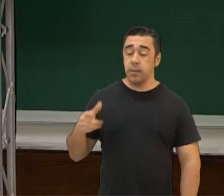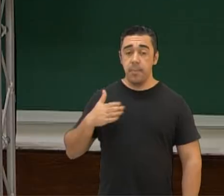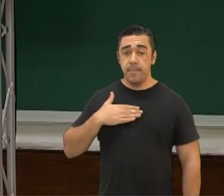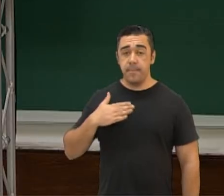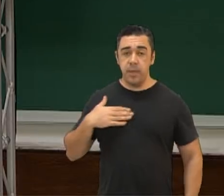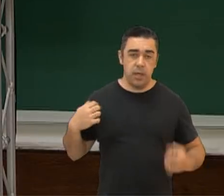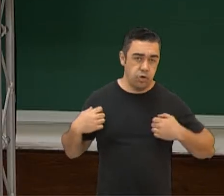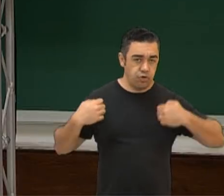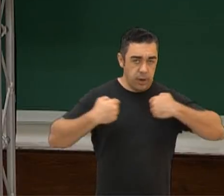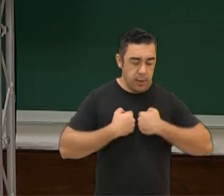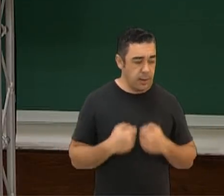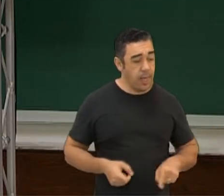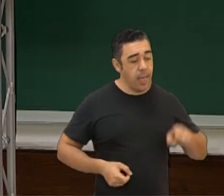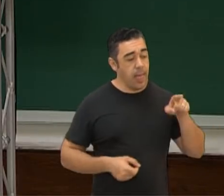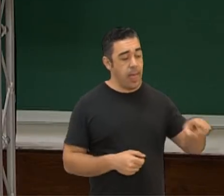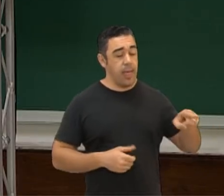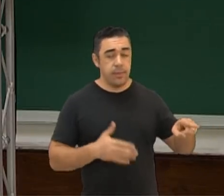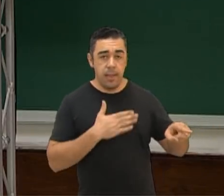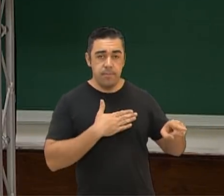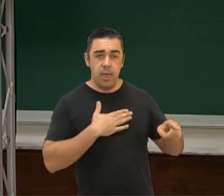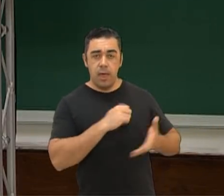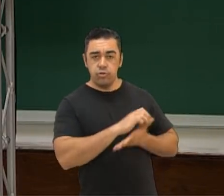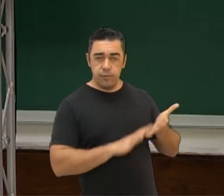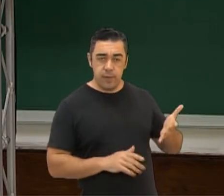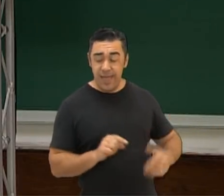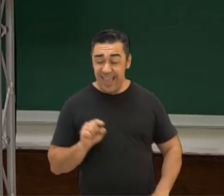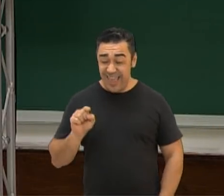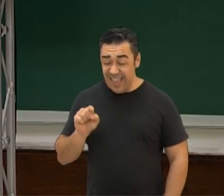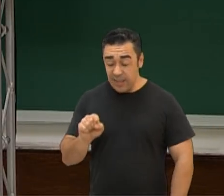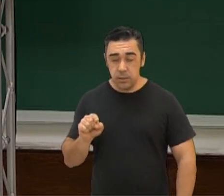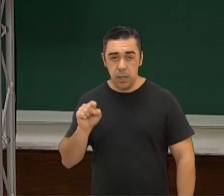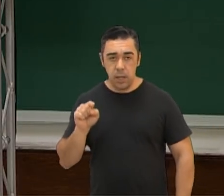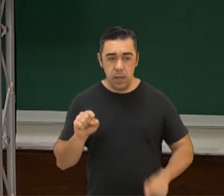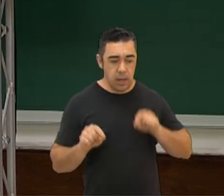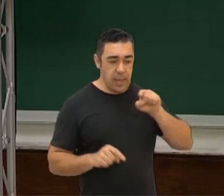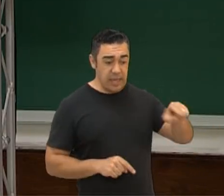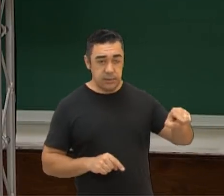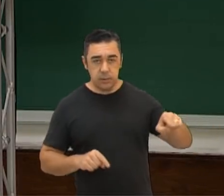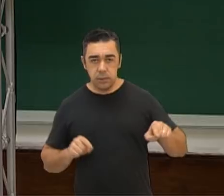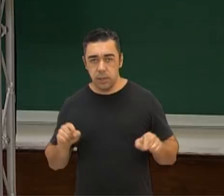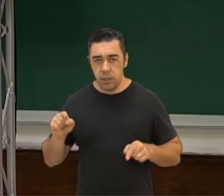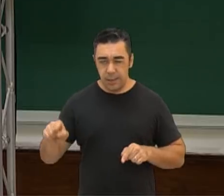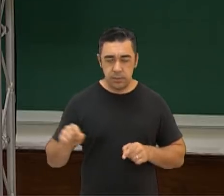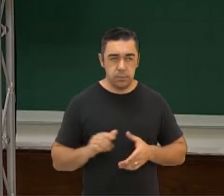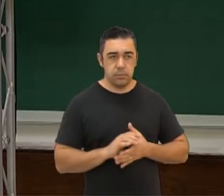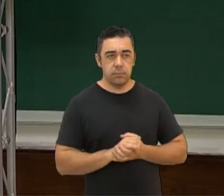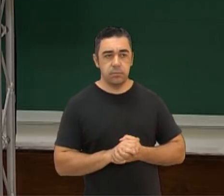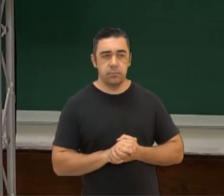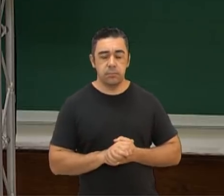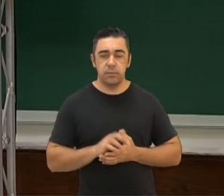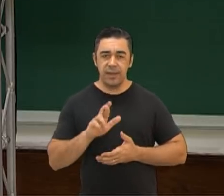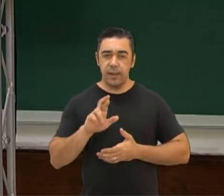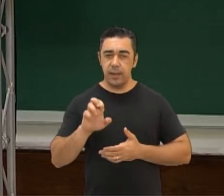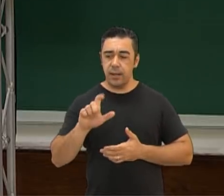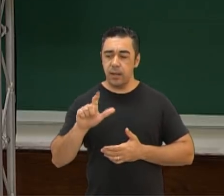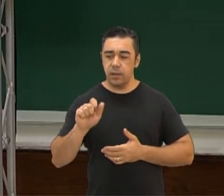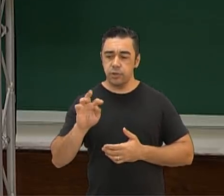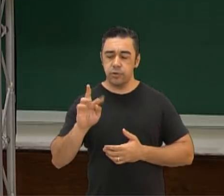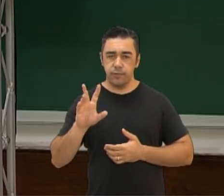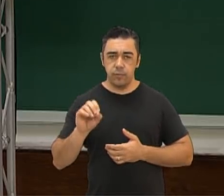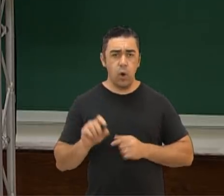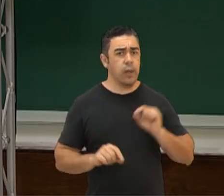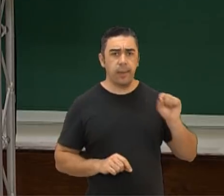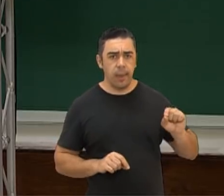minha jaqueta. Essa é a minha lição. Esse é, né? Então serve para demonstrar alguma coisa. Os pronomes relativos,